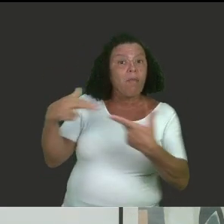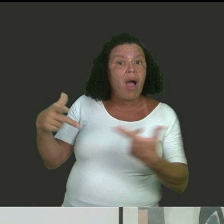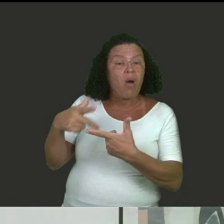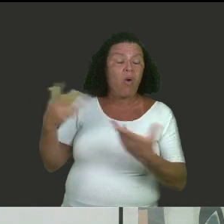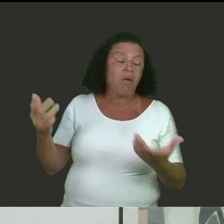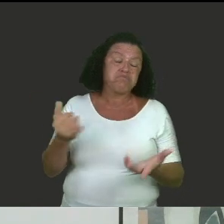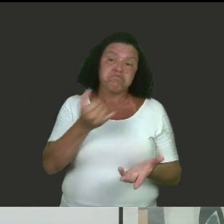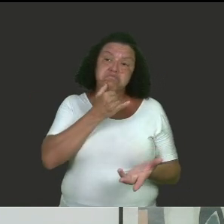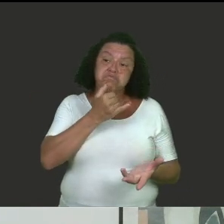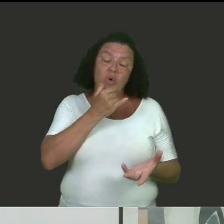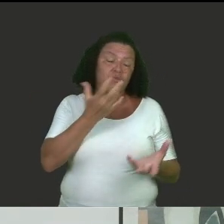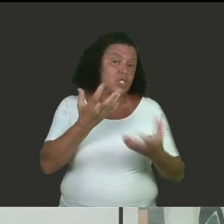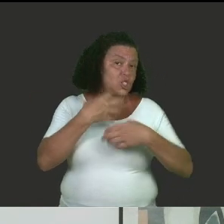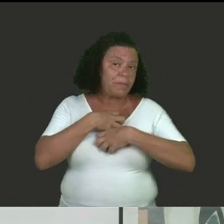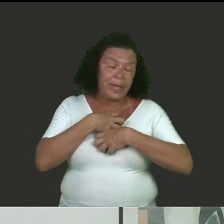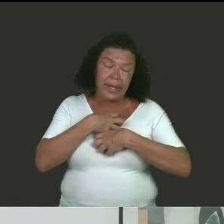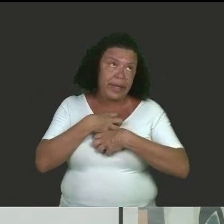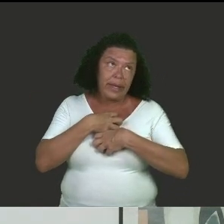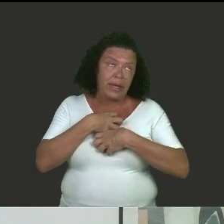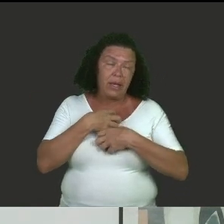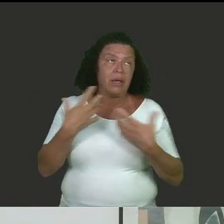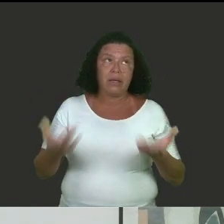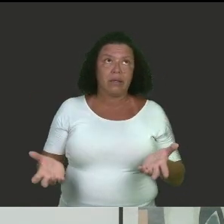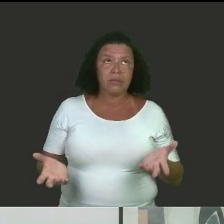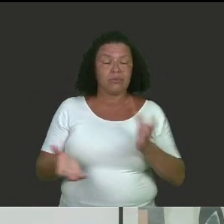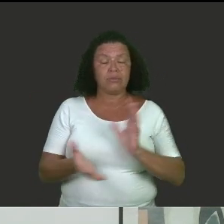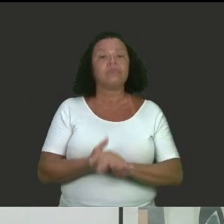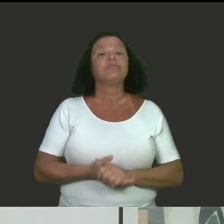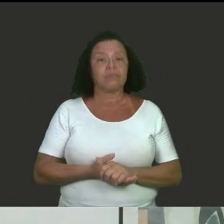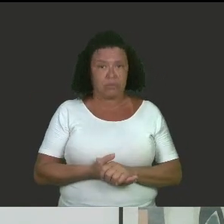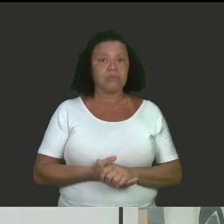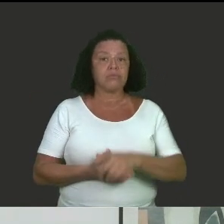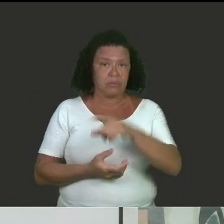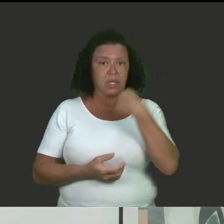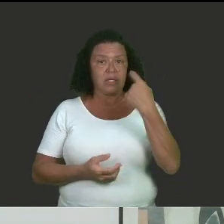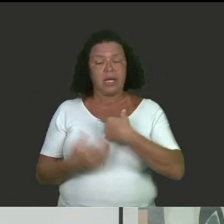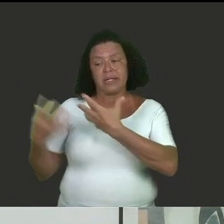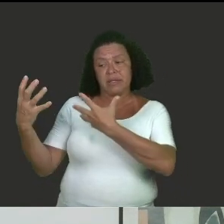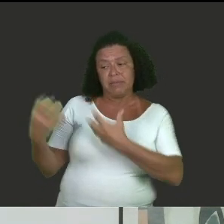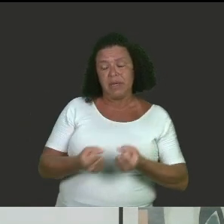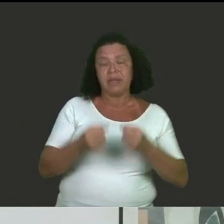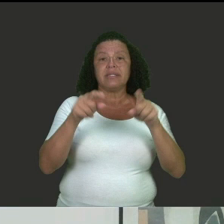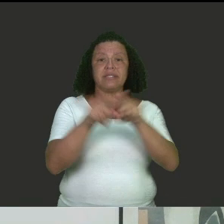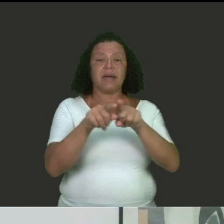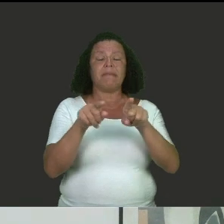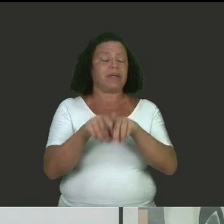algum sentimento que nós sentimos, recebemos, enfim.